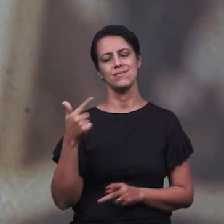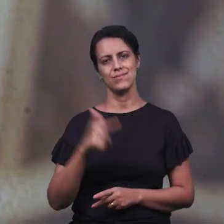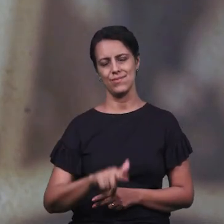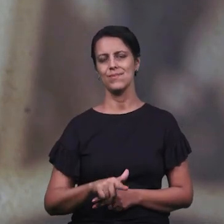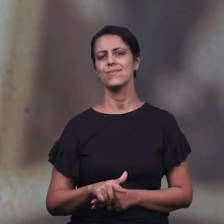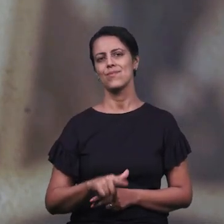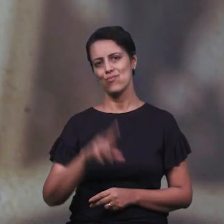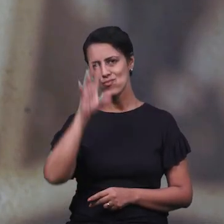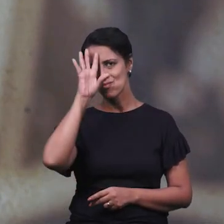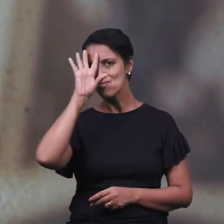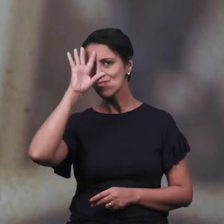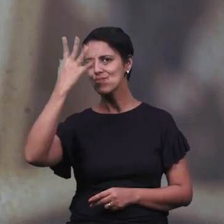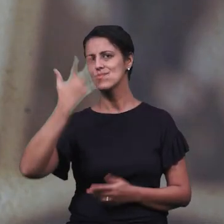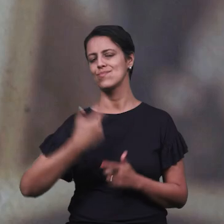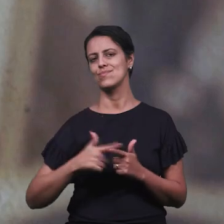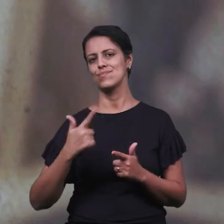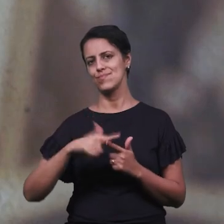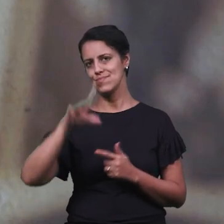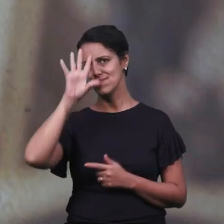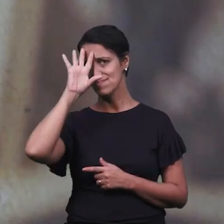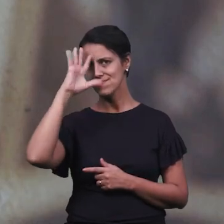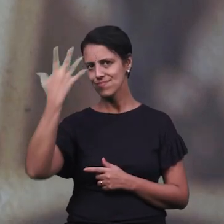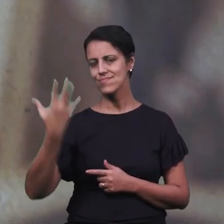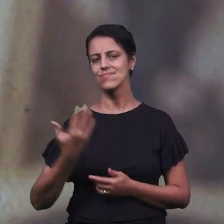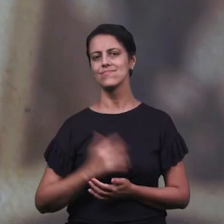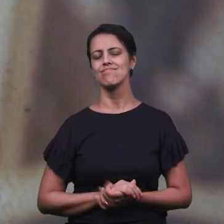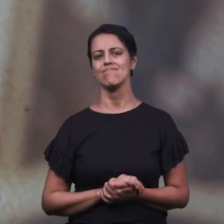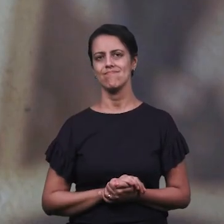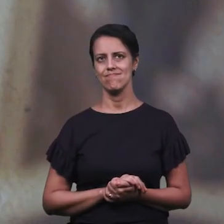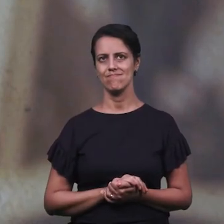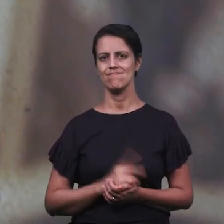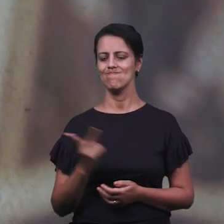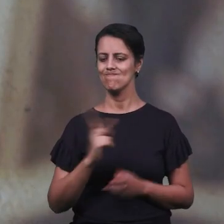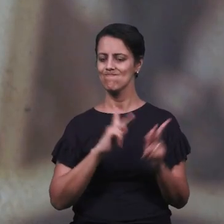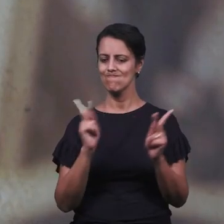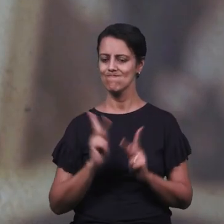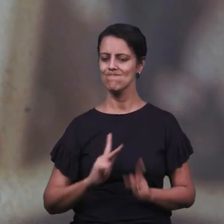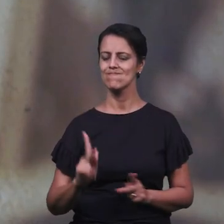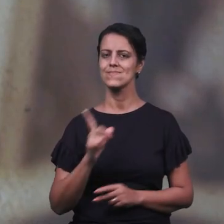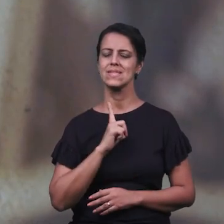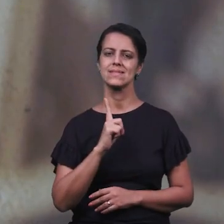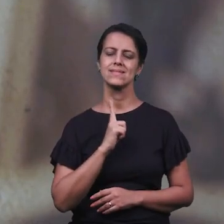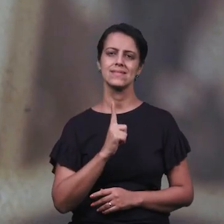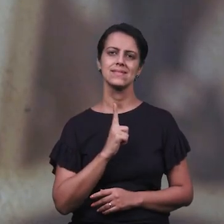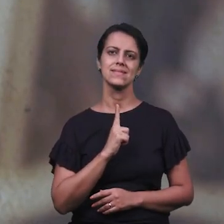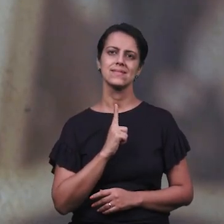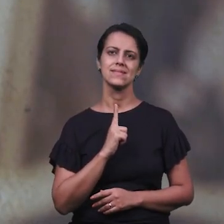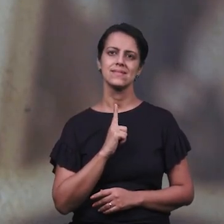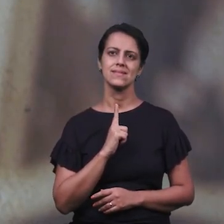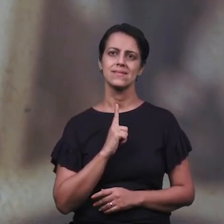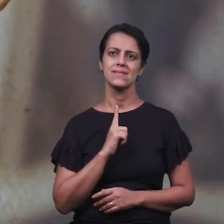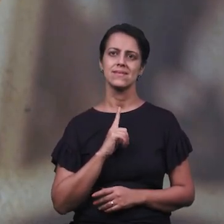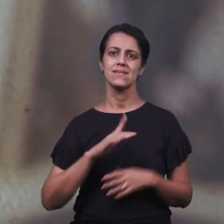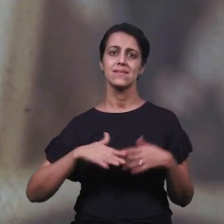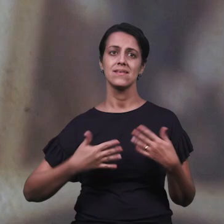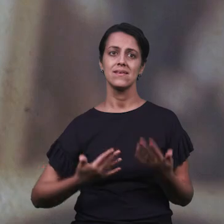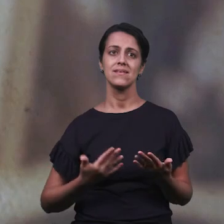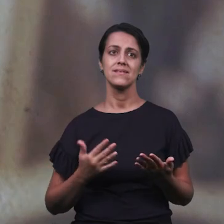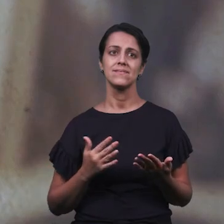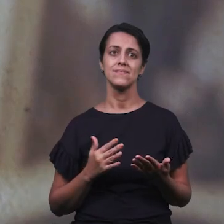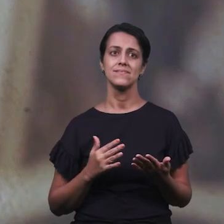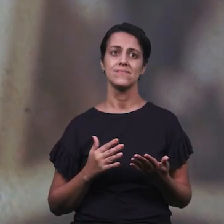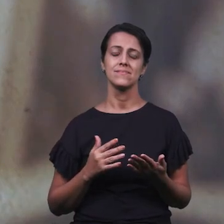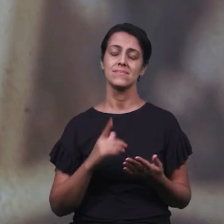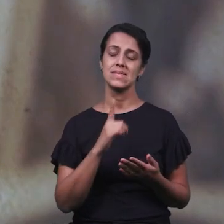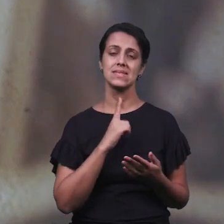buscar ali a solução de maneira consensual e pacífica, né? E aí deixou onde